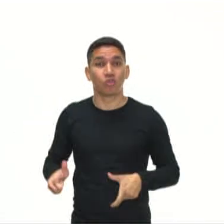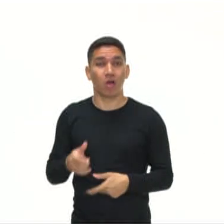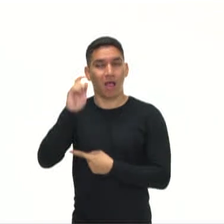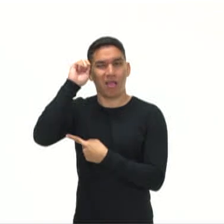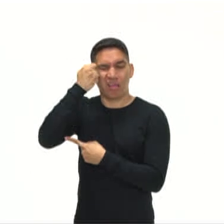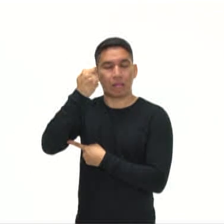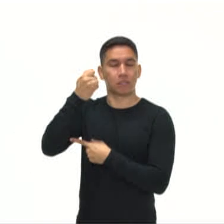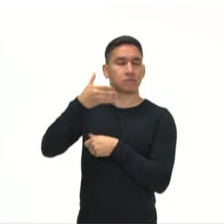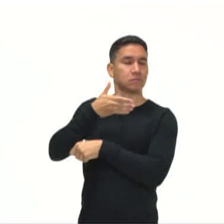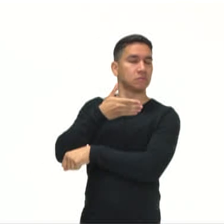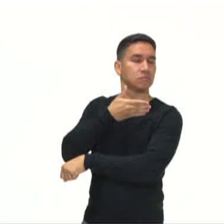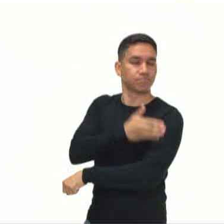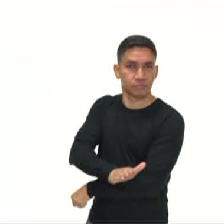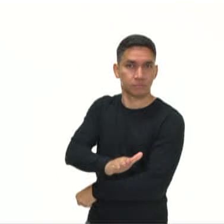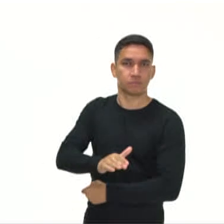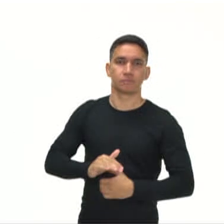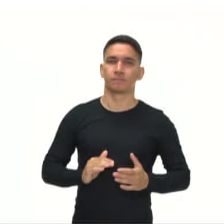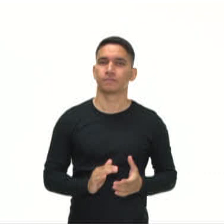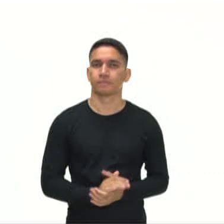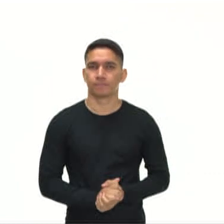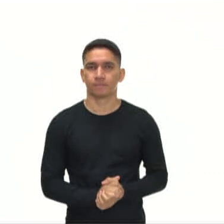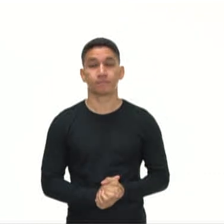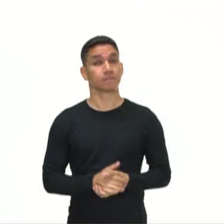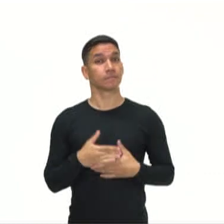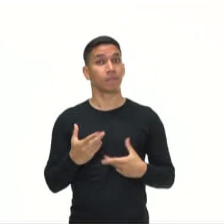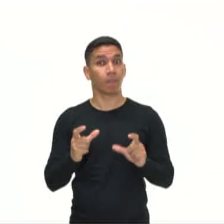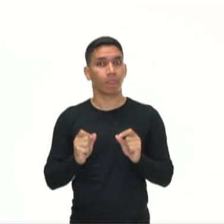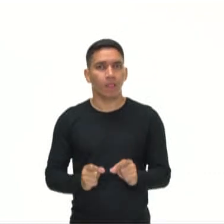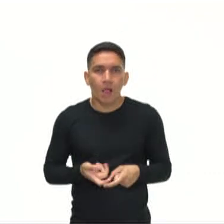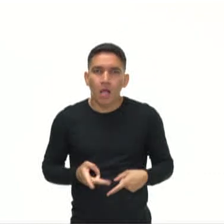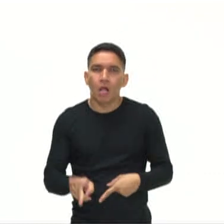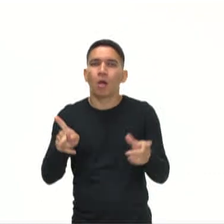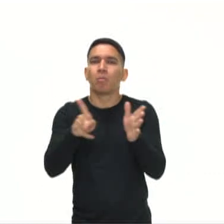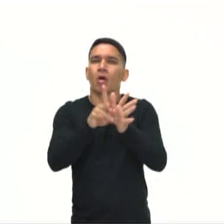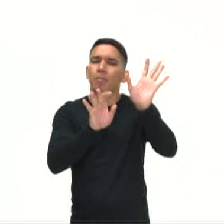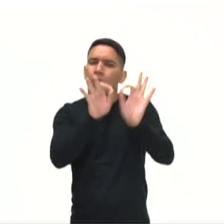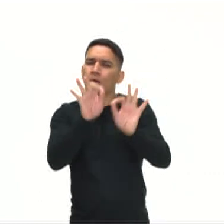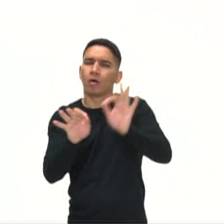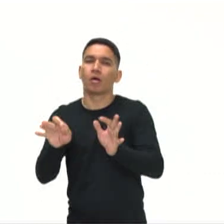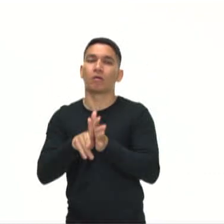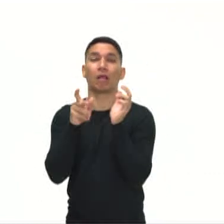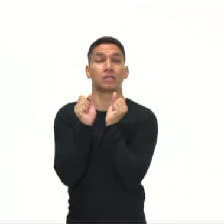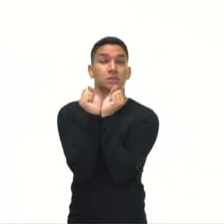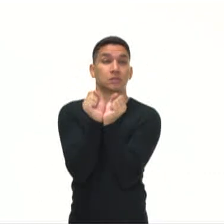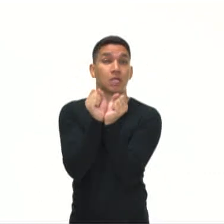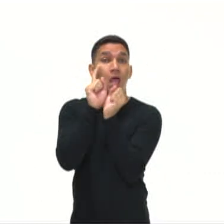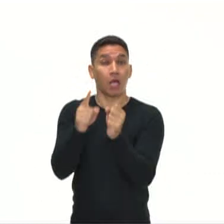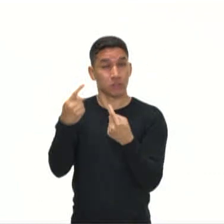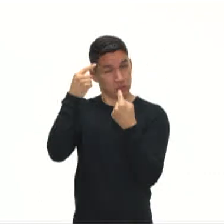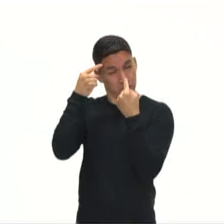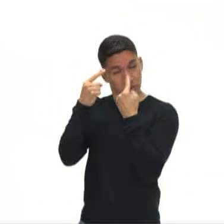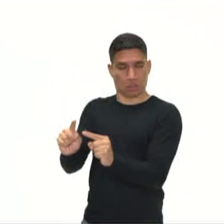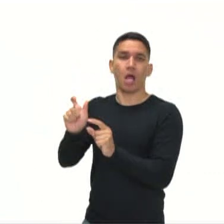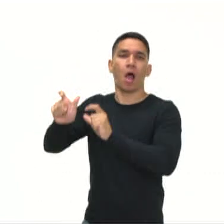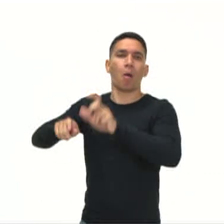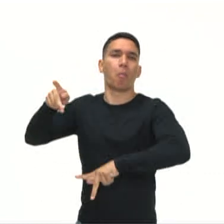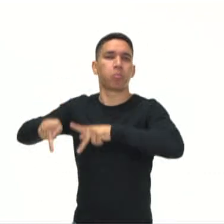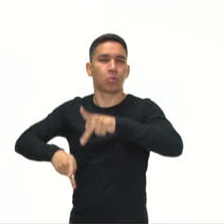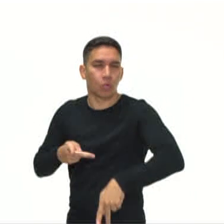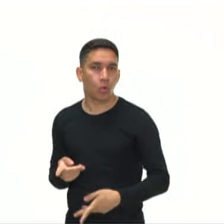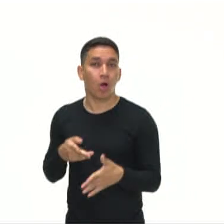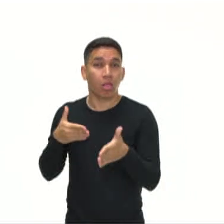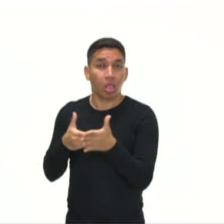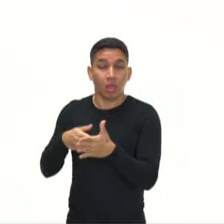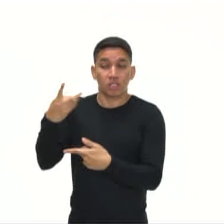acentuada. Então, assim, apesar da estrutura da escravização ser extremamente agressiva com esses povos, limitando suas